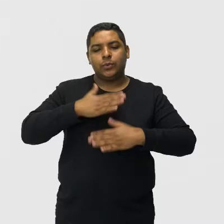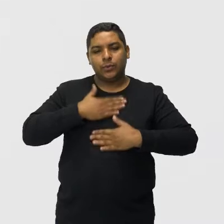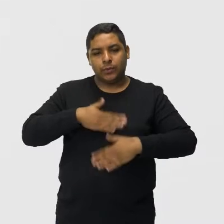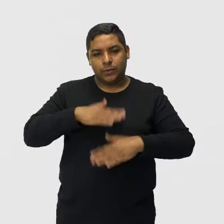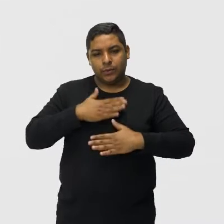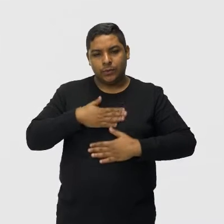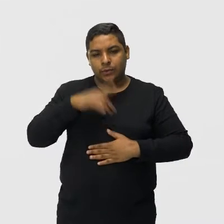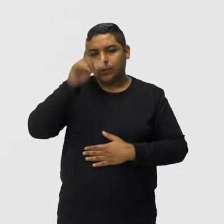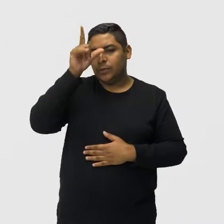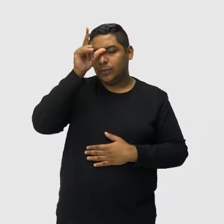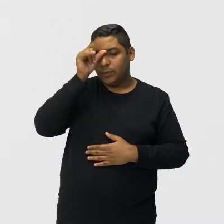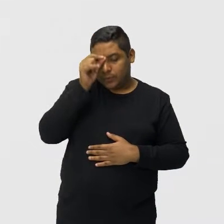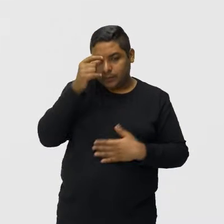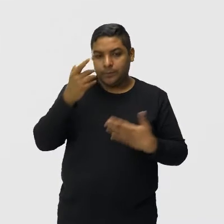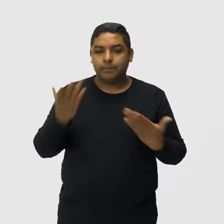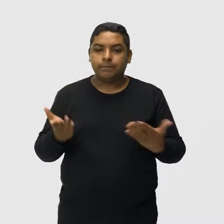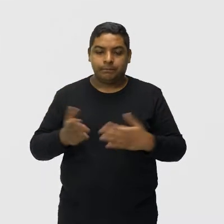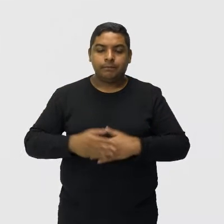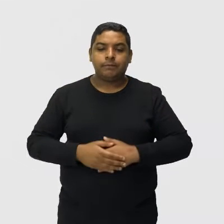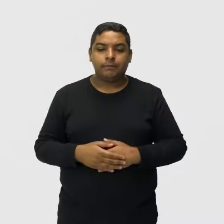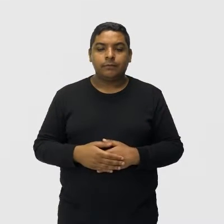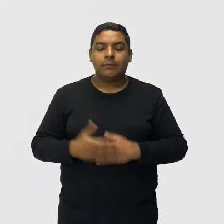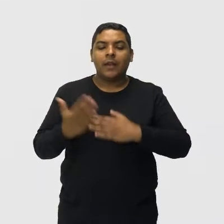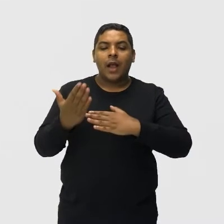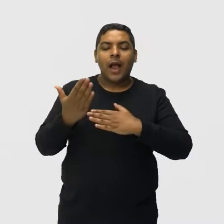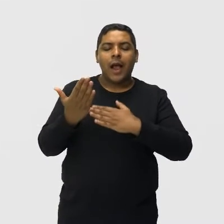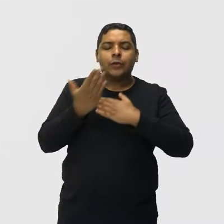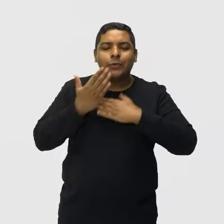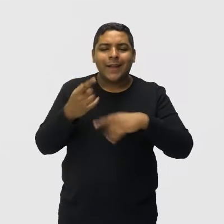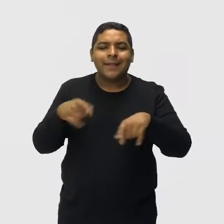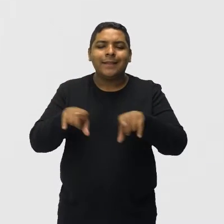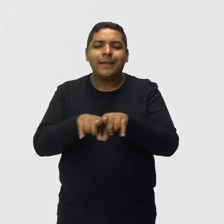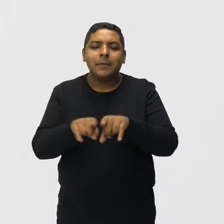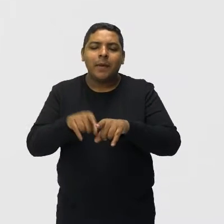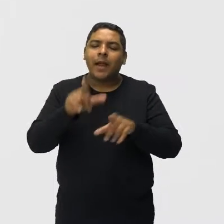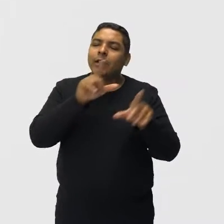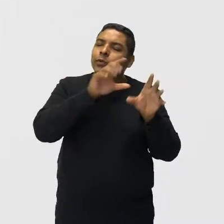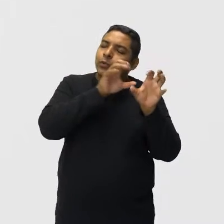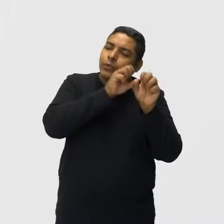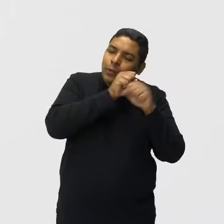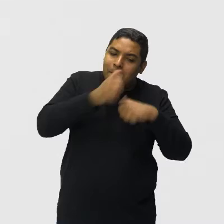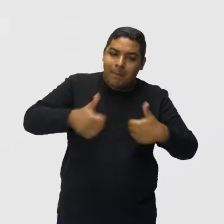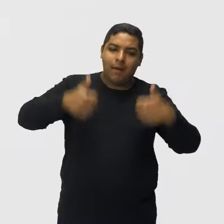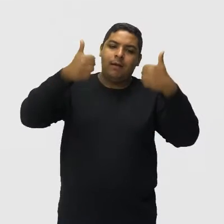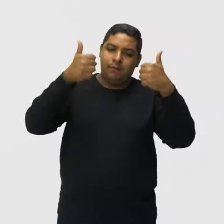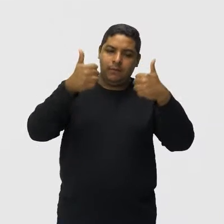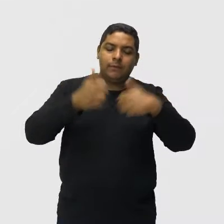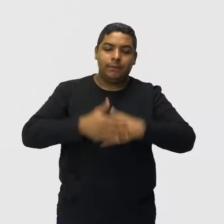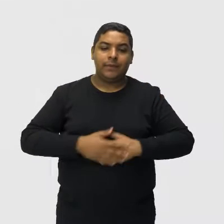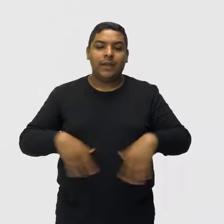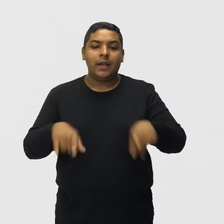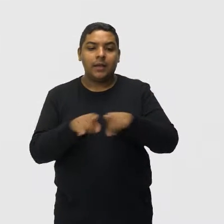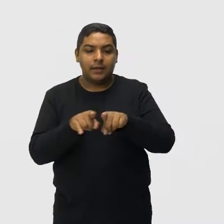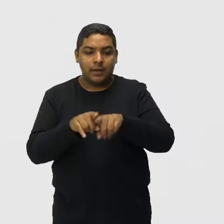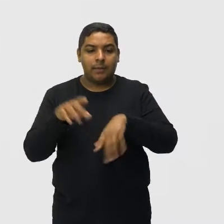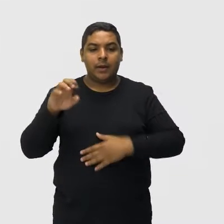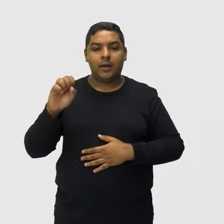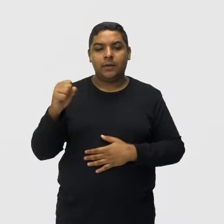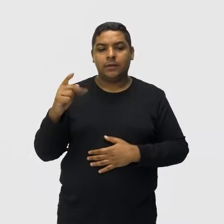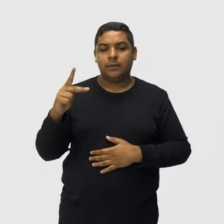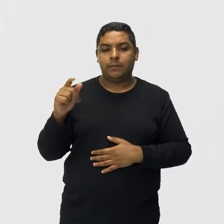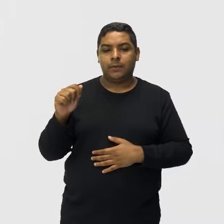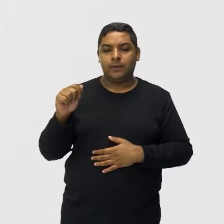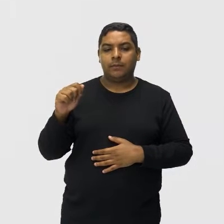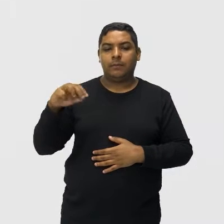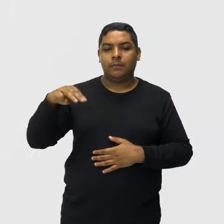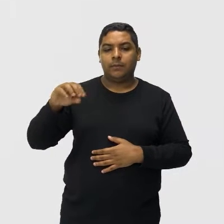um pouquinho, até para ajudar no sono. Ele ainda também tem a função espasmolítica